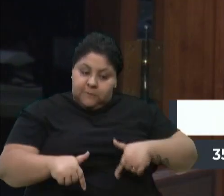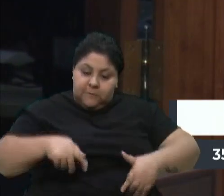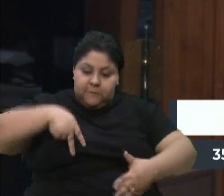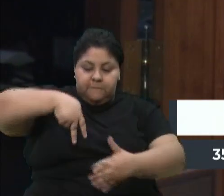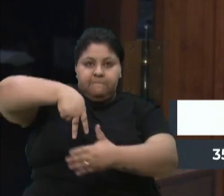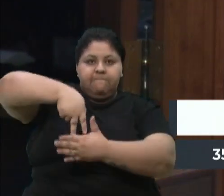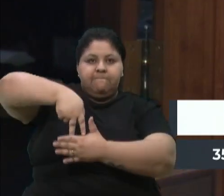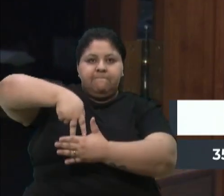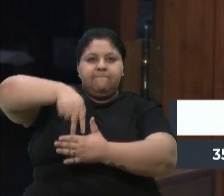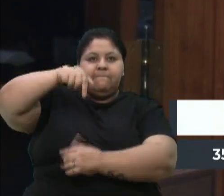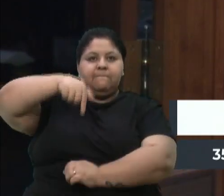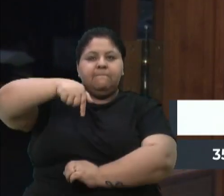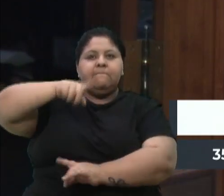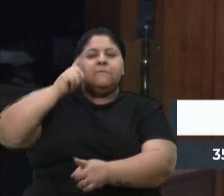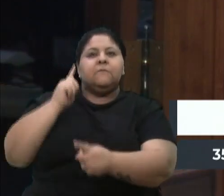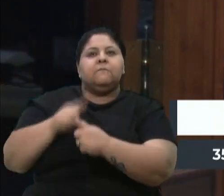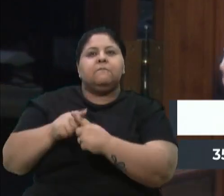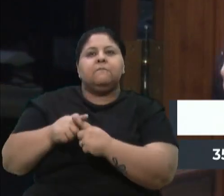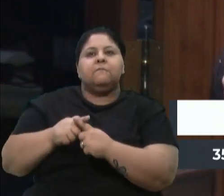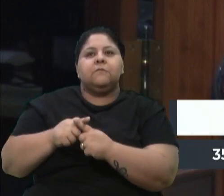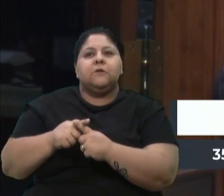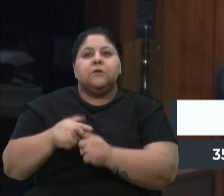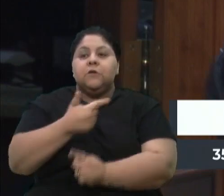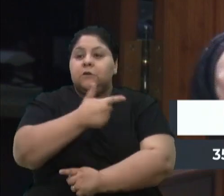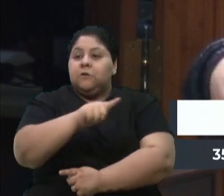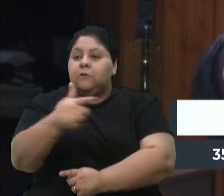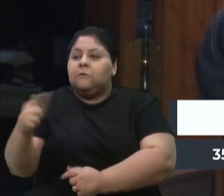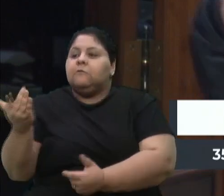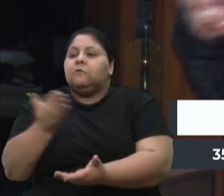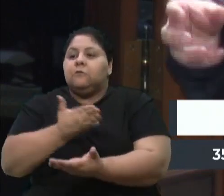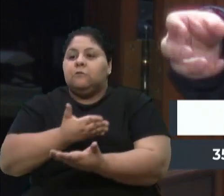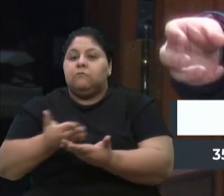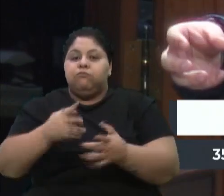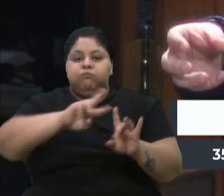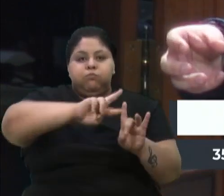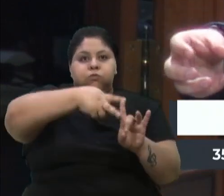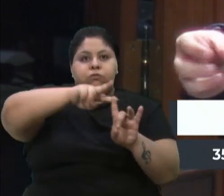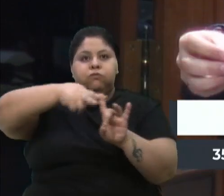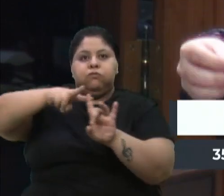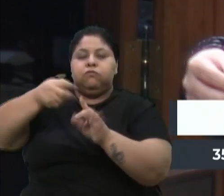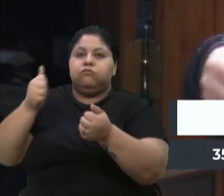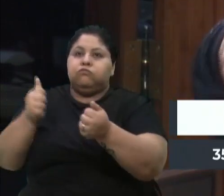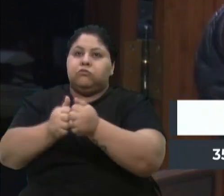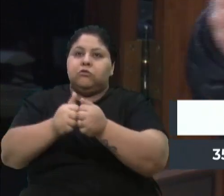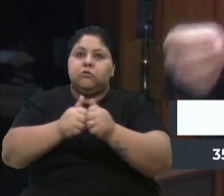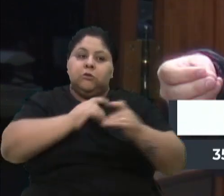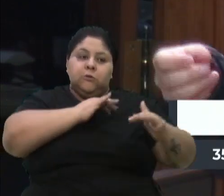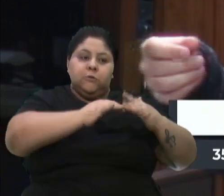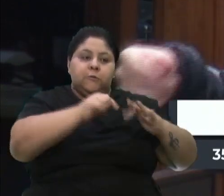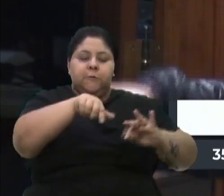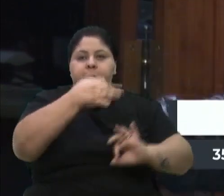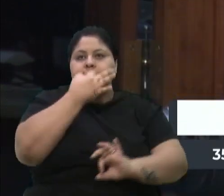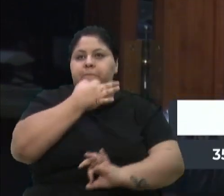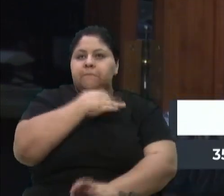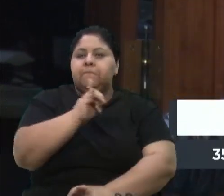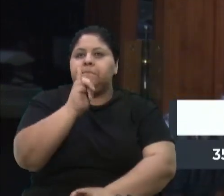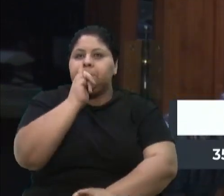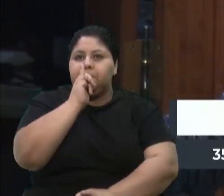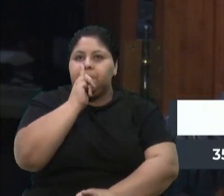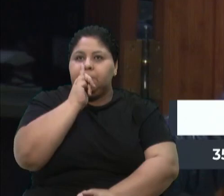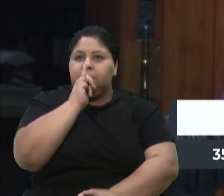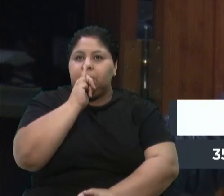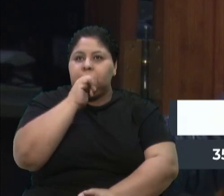hoje, porque outras iniciativas se somam a esse movimento que acontece em Caxias do Sul. Nós temos aqui o exemplo do Mosaico